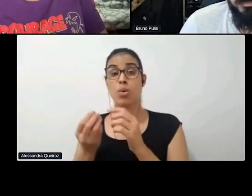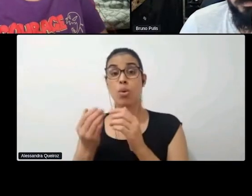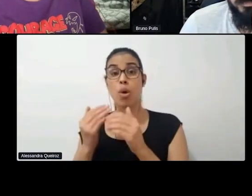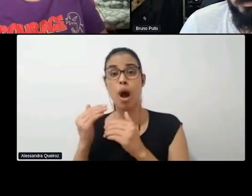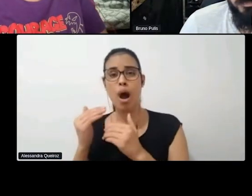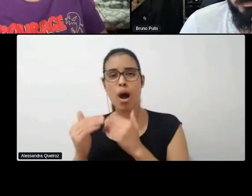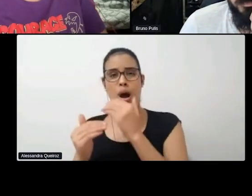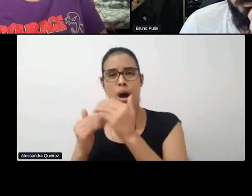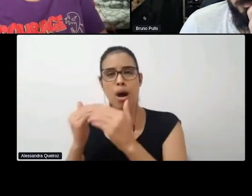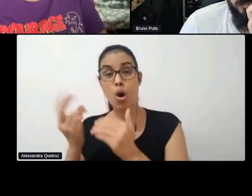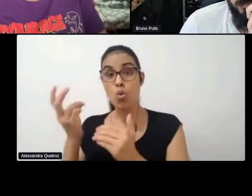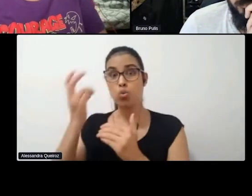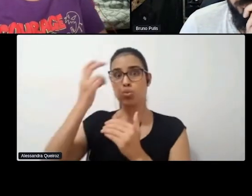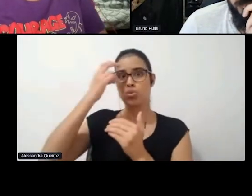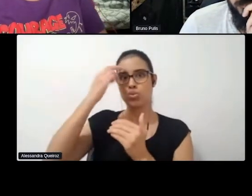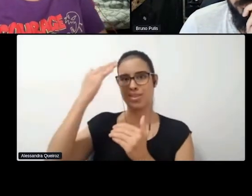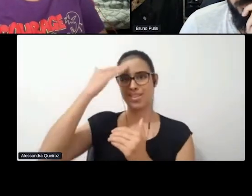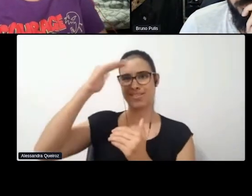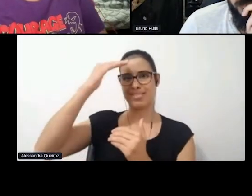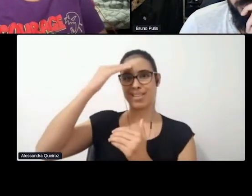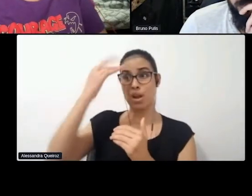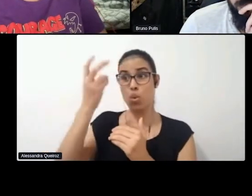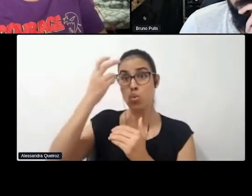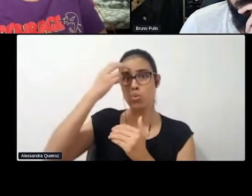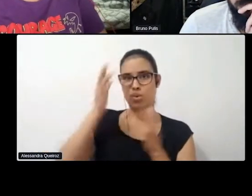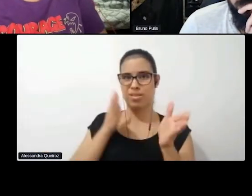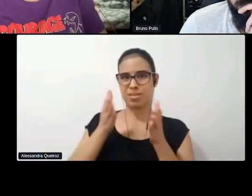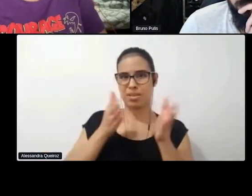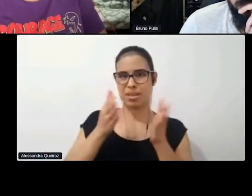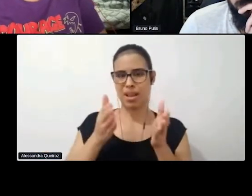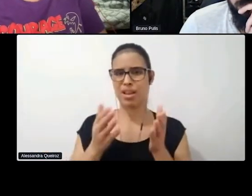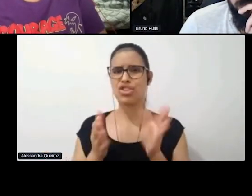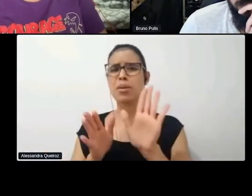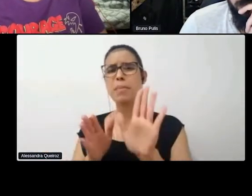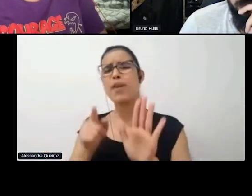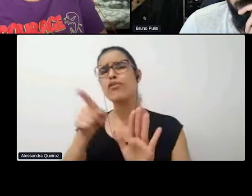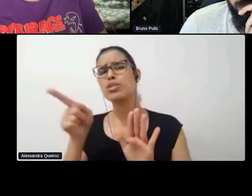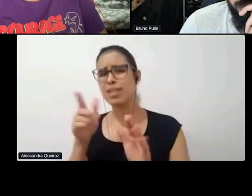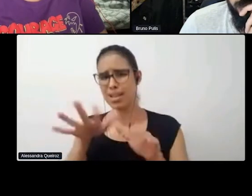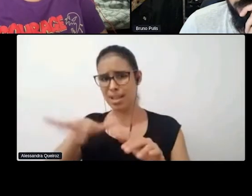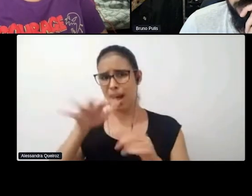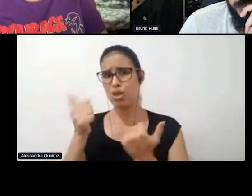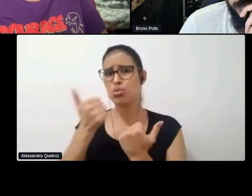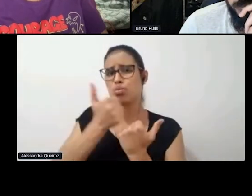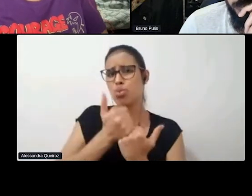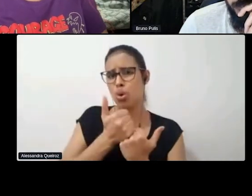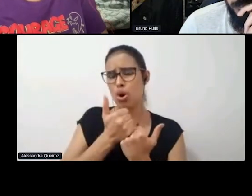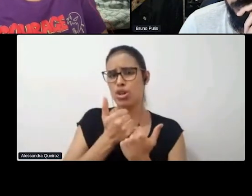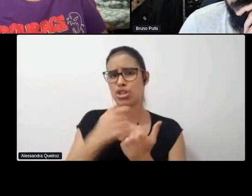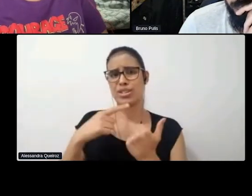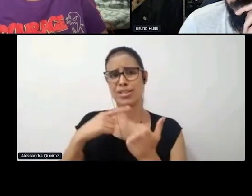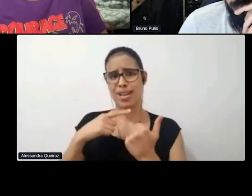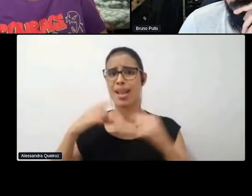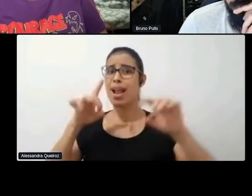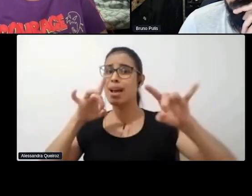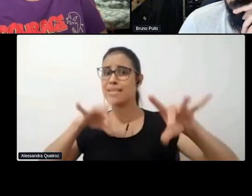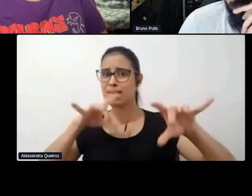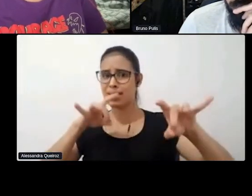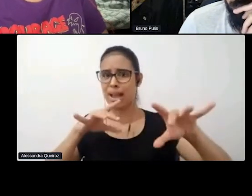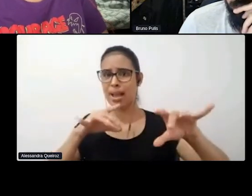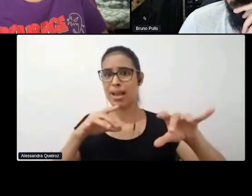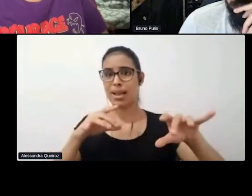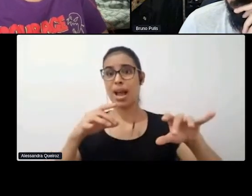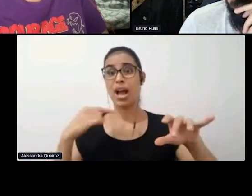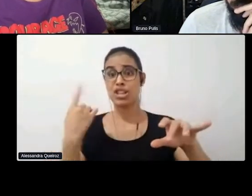de código, em nível técnico, quais são hoje, baseados até na nossa Bíblia da acessibilidade,